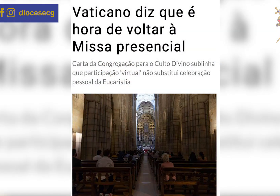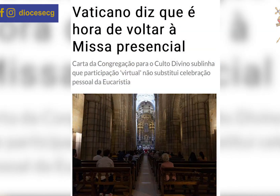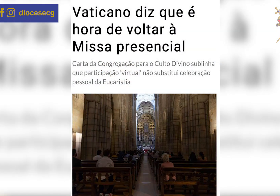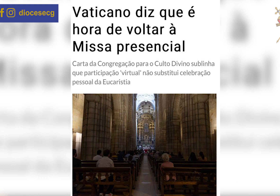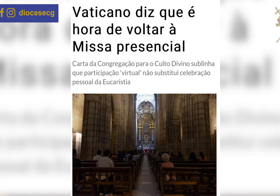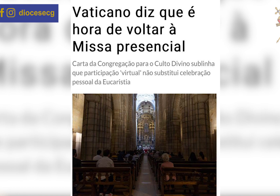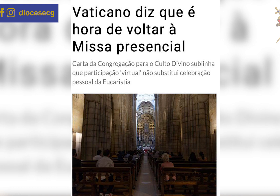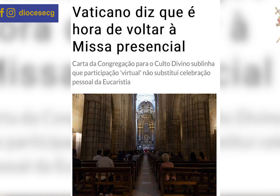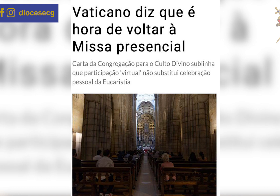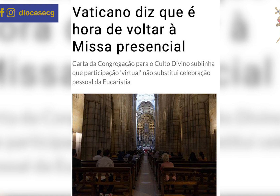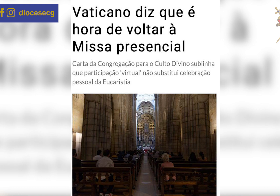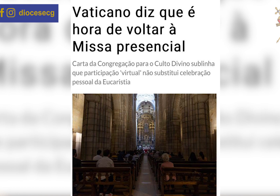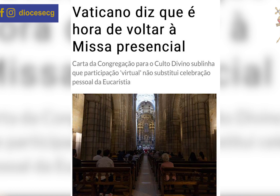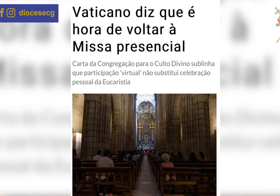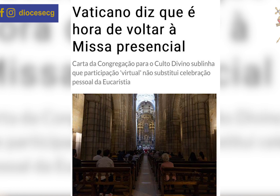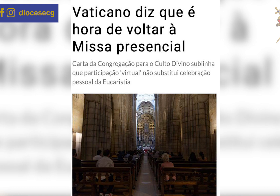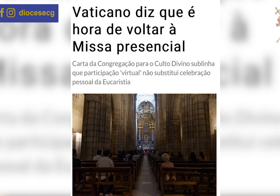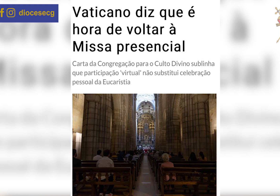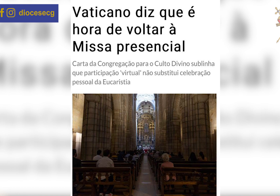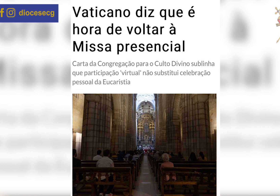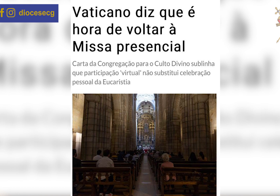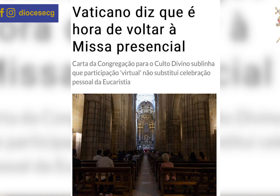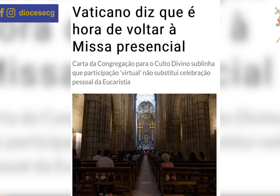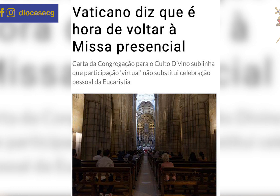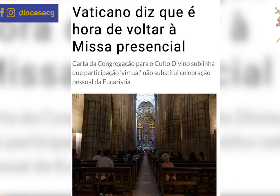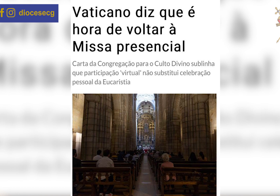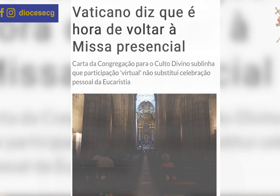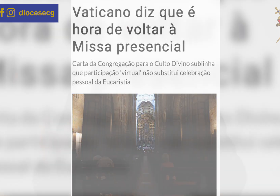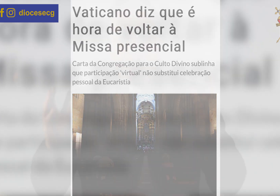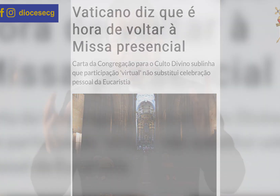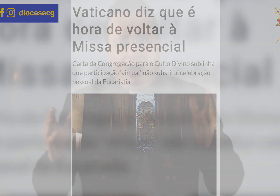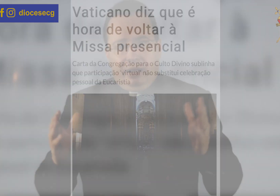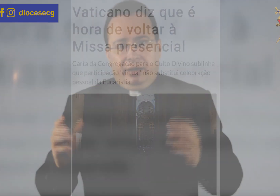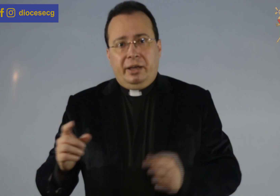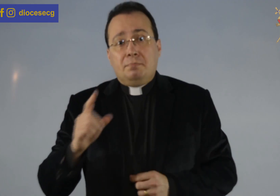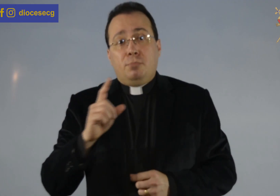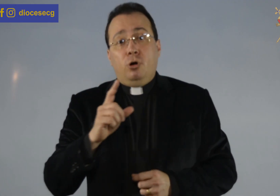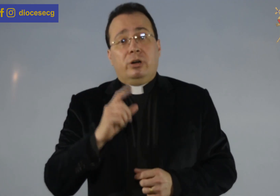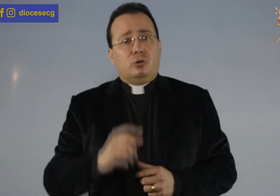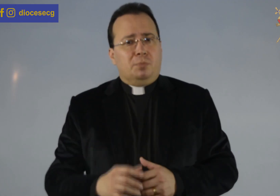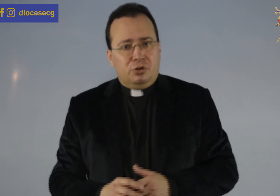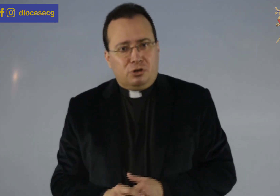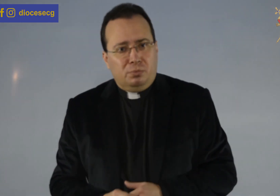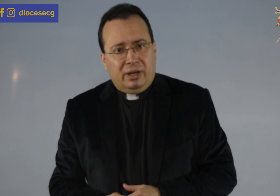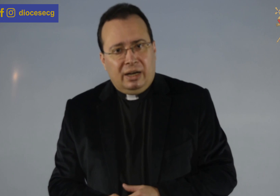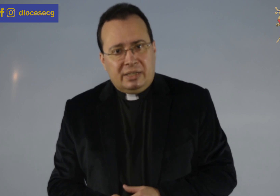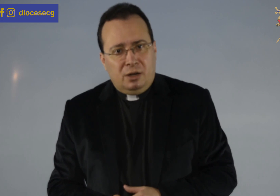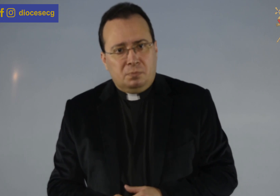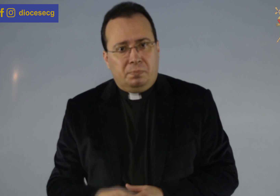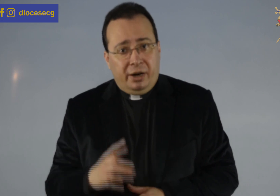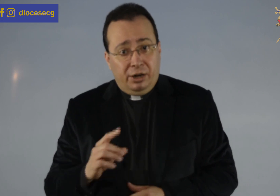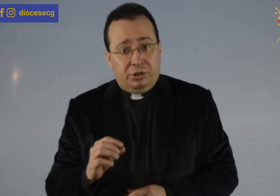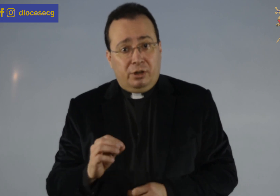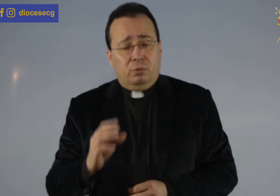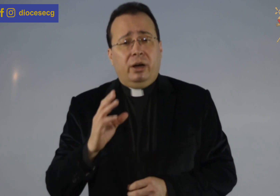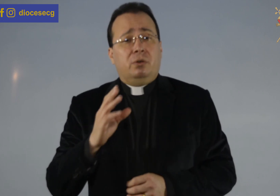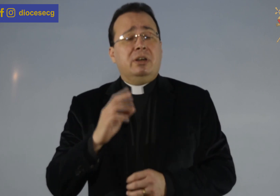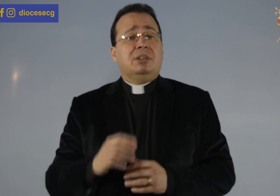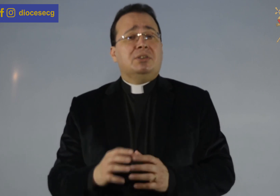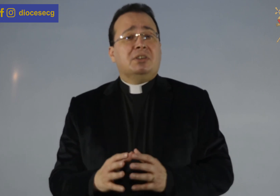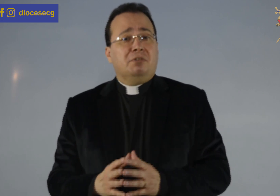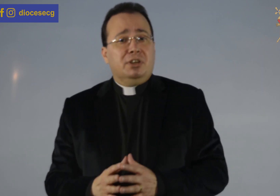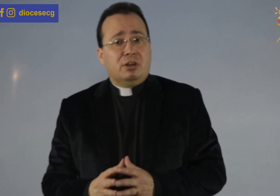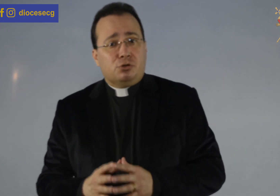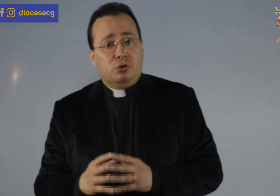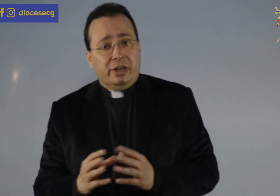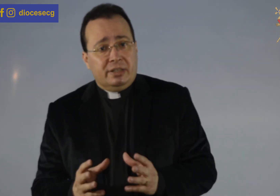após as limitações da pandemia serem cessadas. Ele destaca que, embora os meios de comunicação prestem um